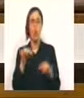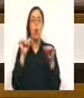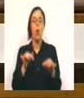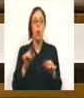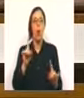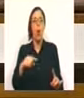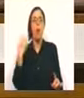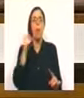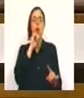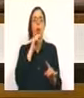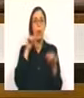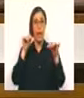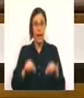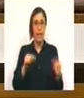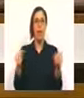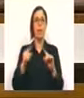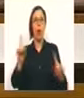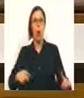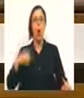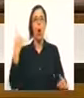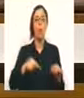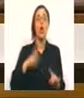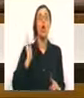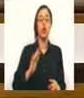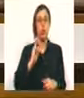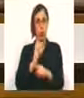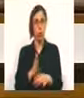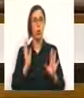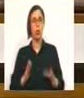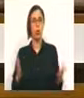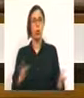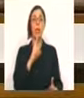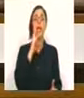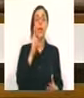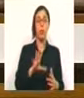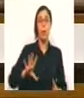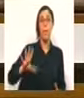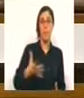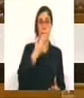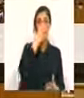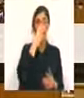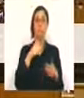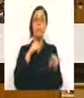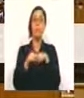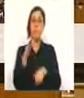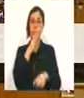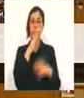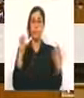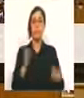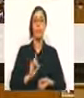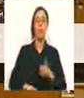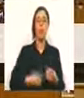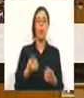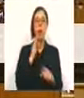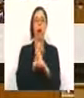uma oportunidade de estar aqui neste debate, como já esteve noutros momentos, para responder ao país, aos deputados, quais são